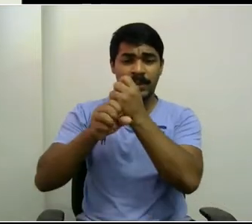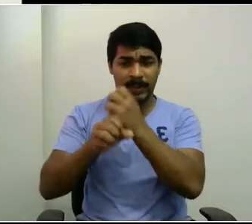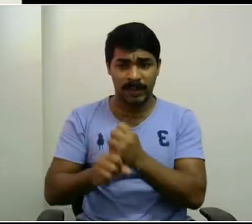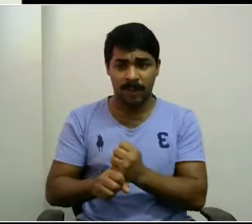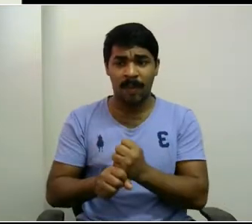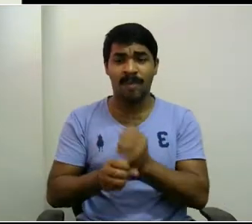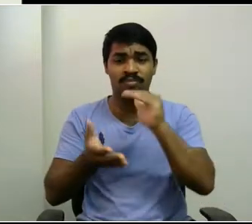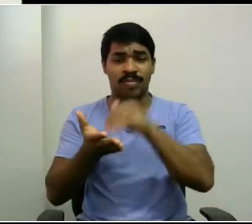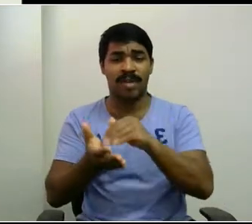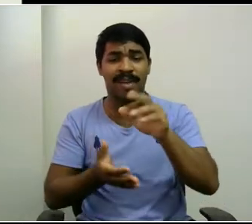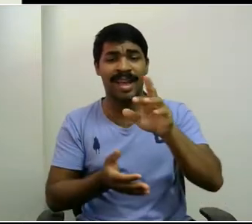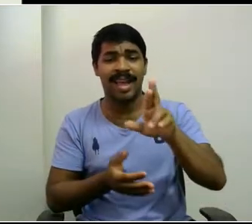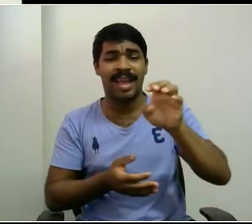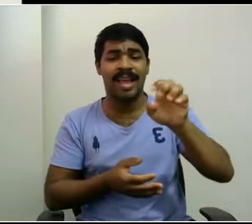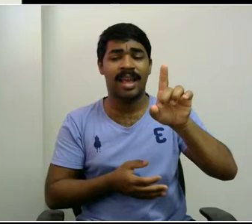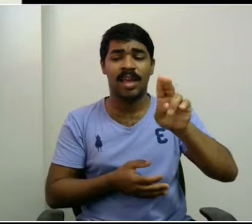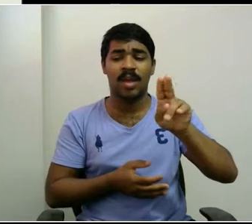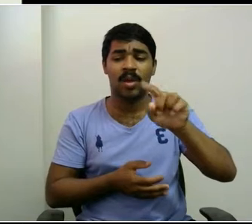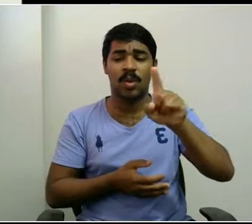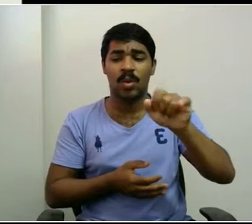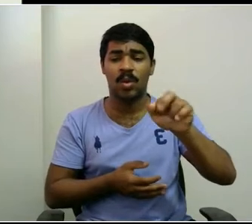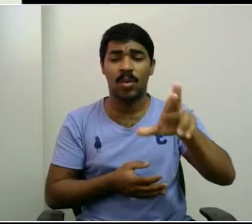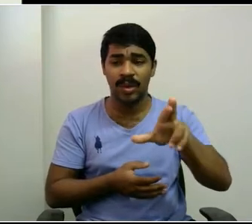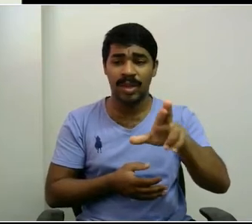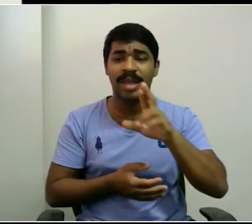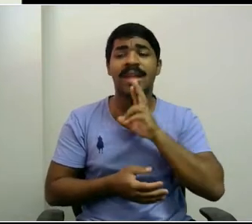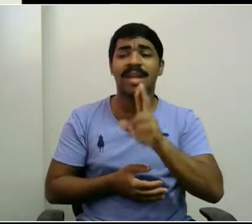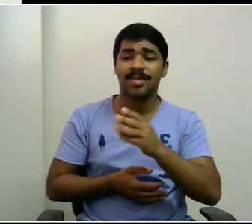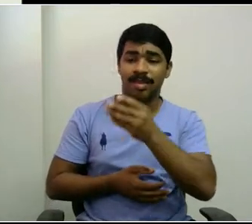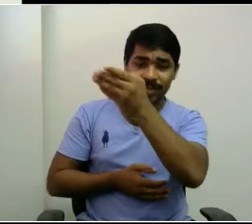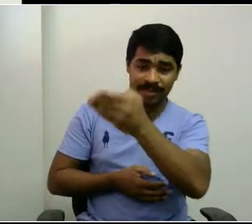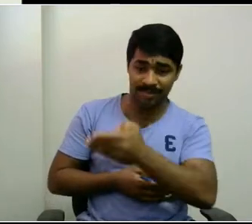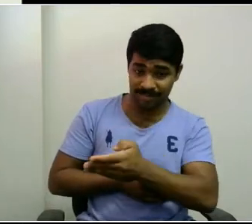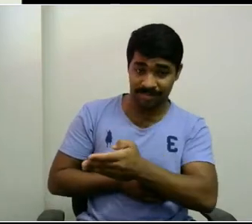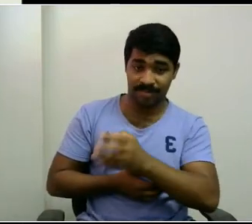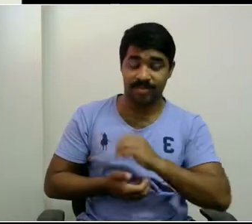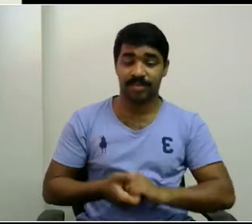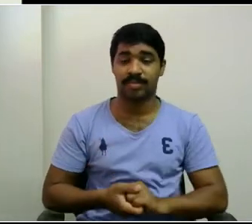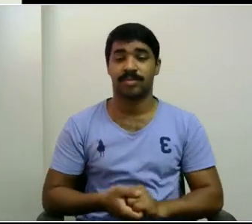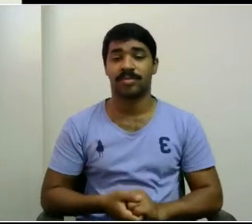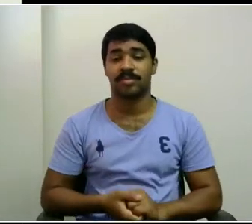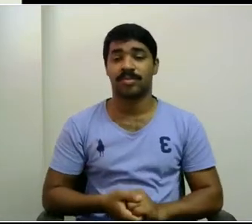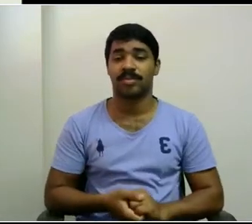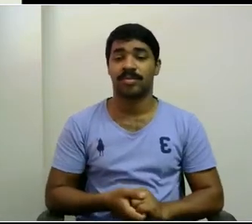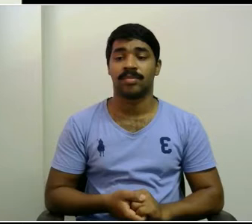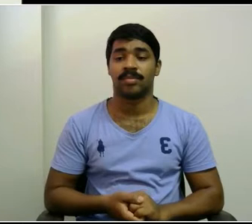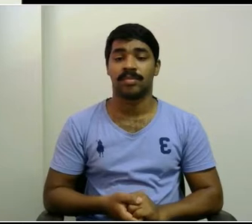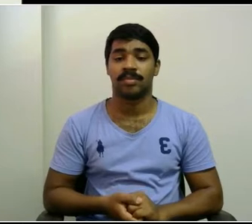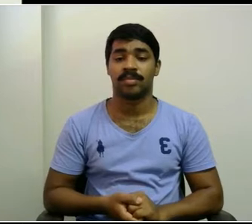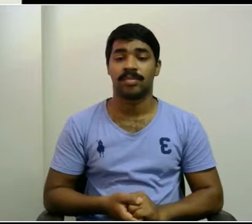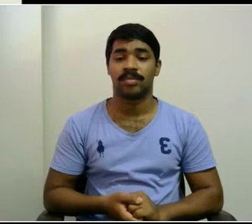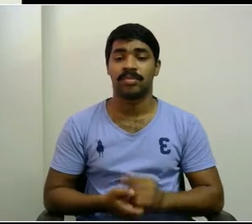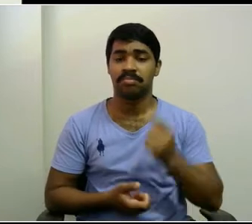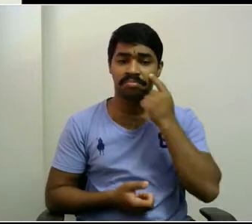igual a zero, ax mais b maior ou igual a zero e ax mais b menor ou igual a zero. Certo? É uma definição